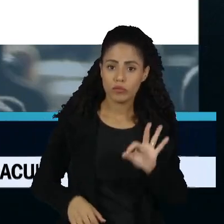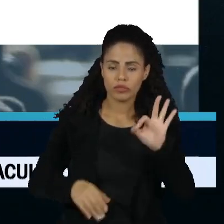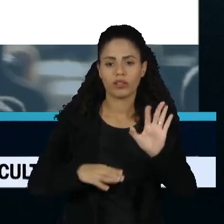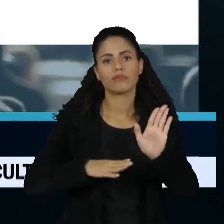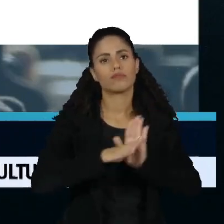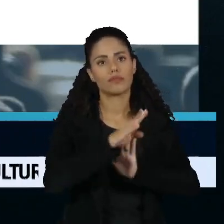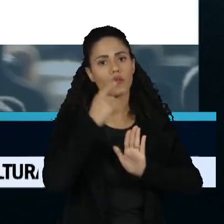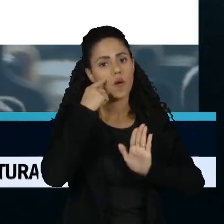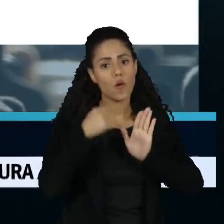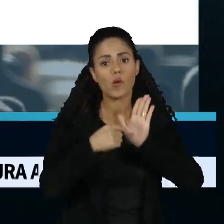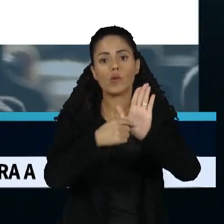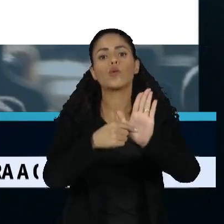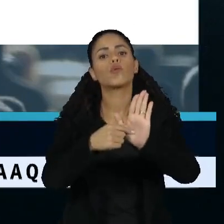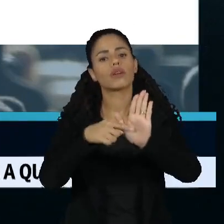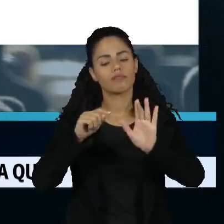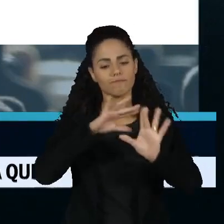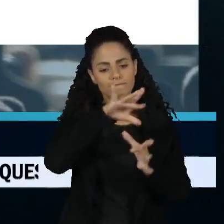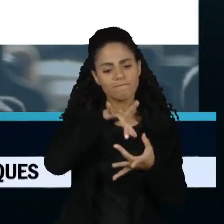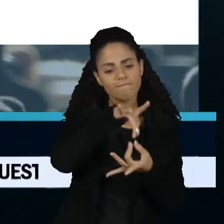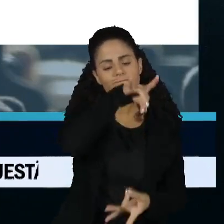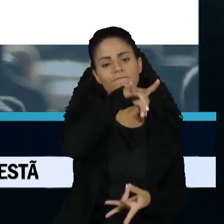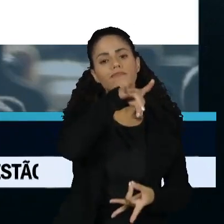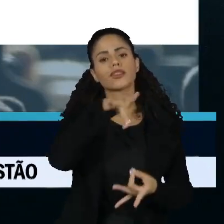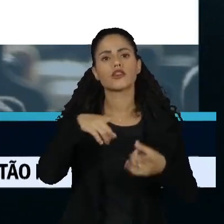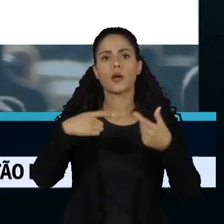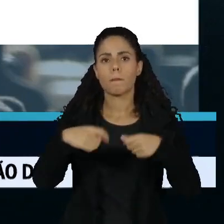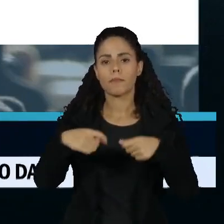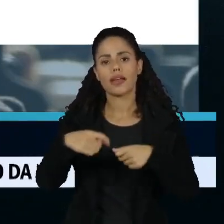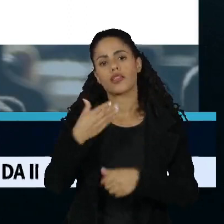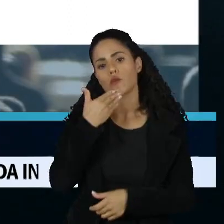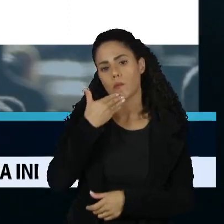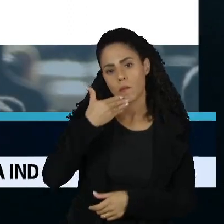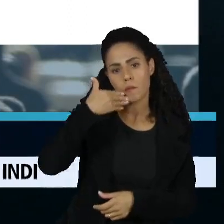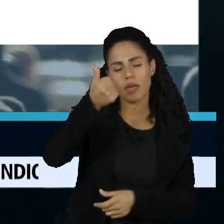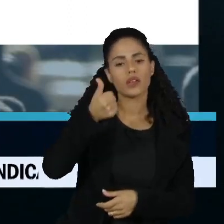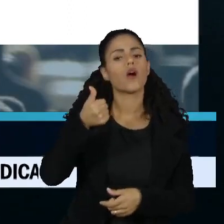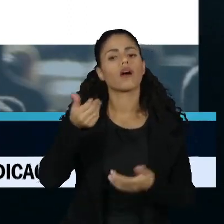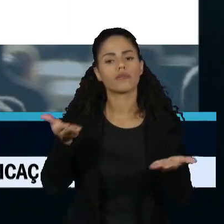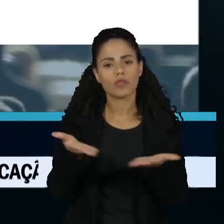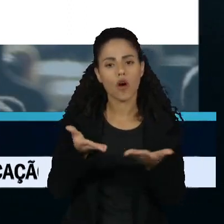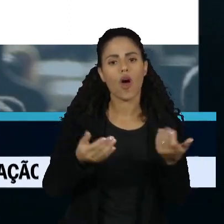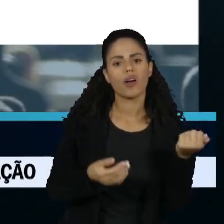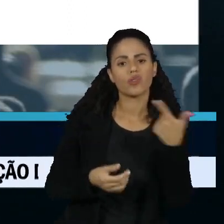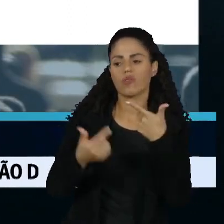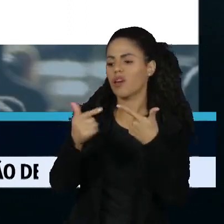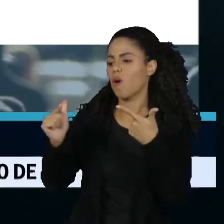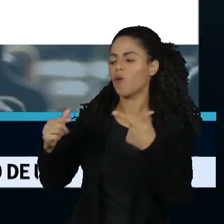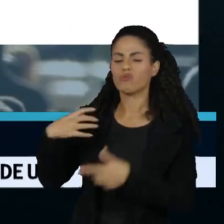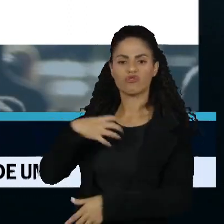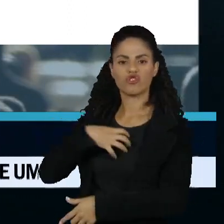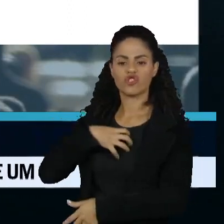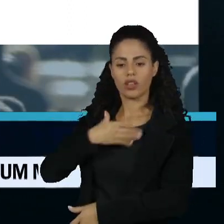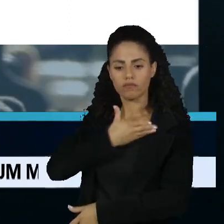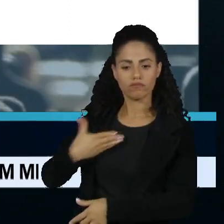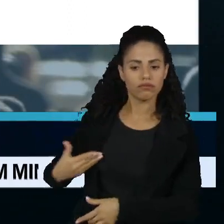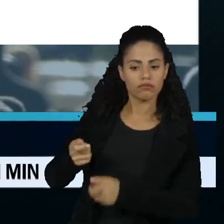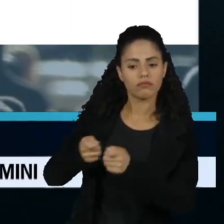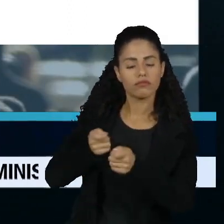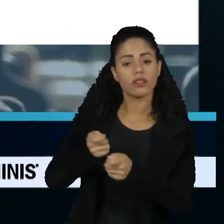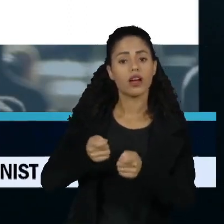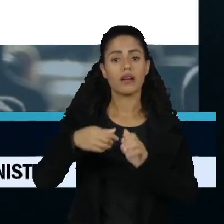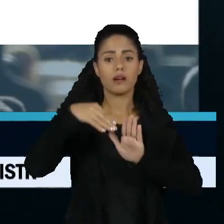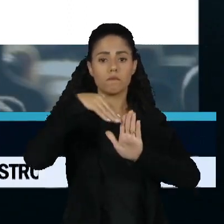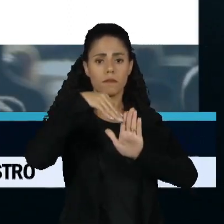afirmam que o estado democrático é preferível a qualquer outra forma de governo o percentual